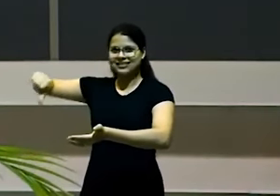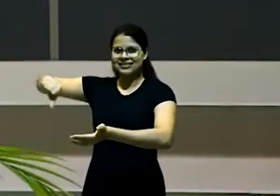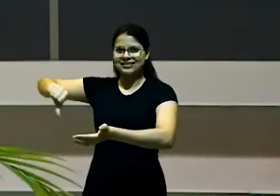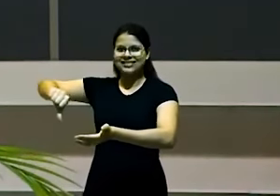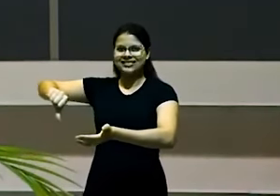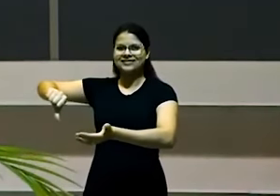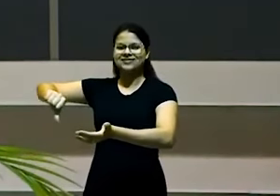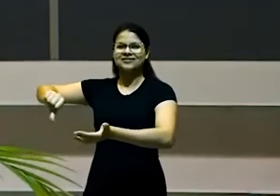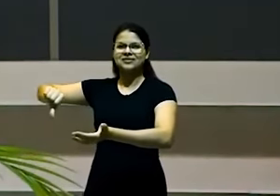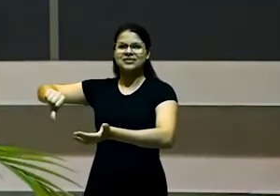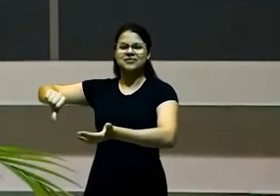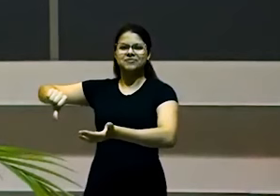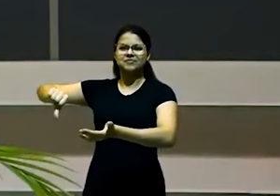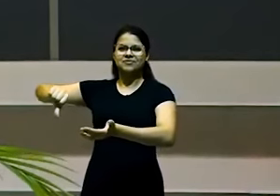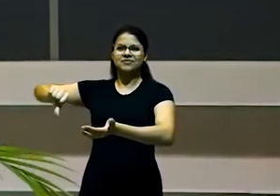toalha